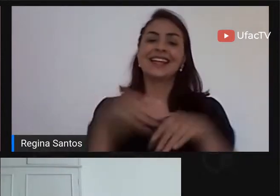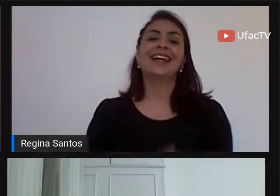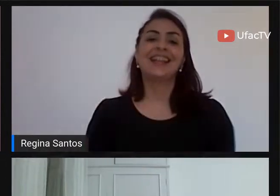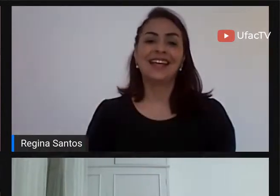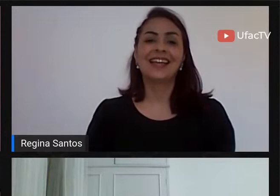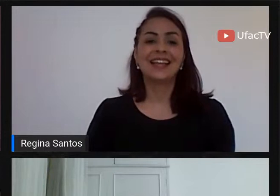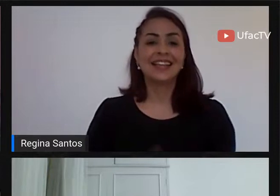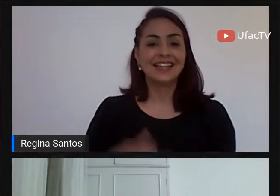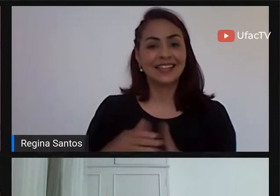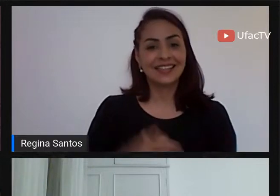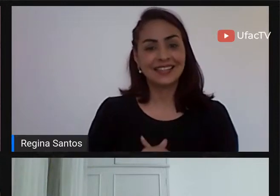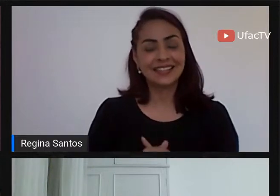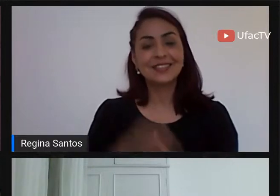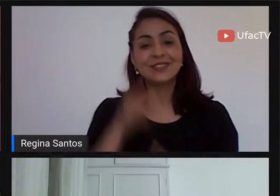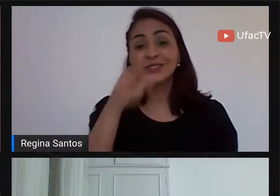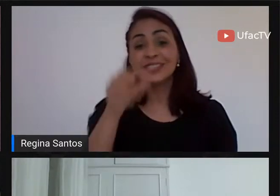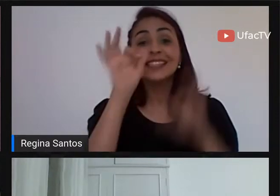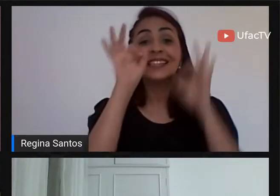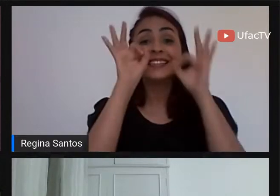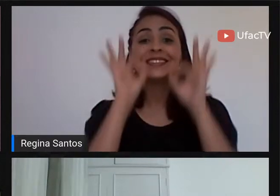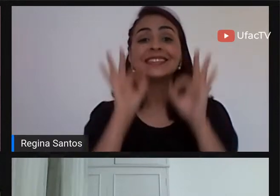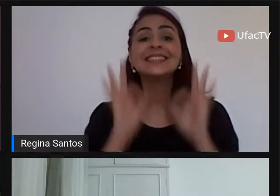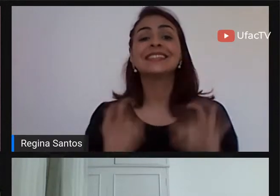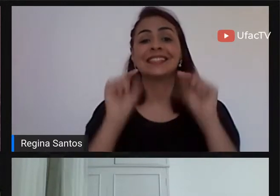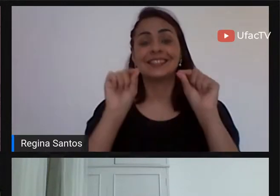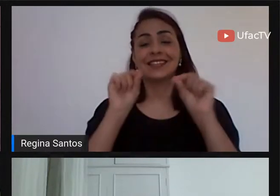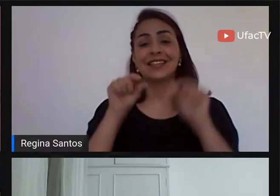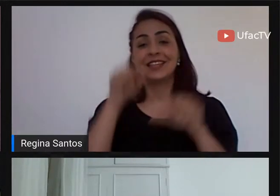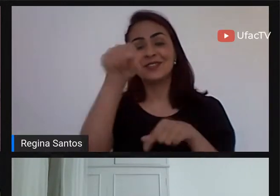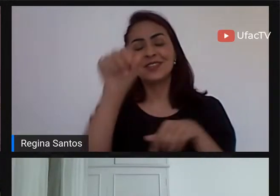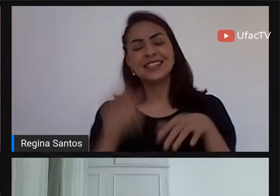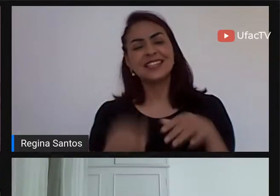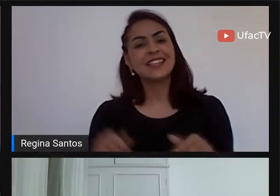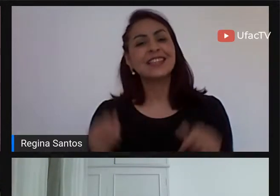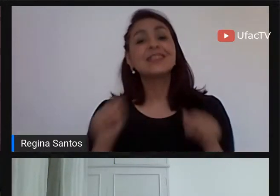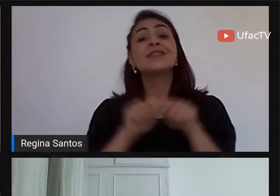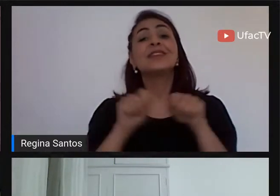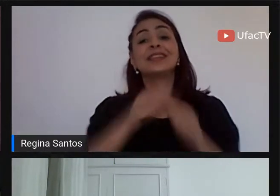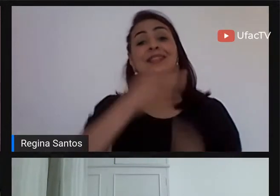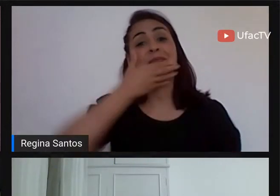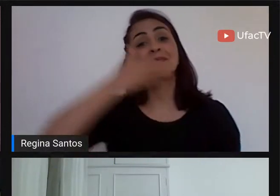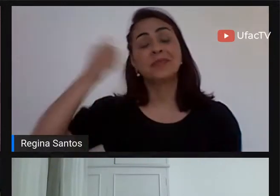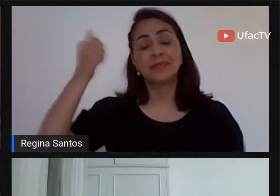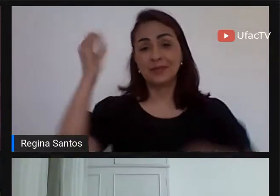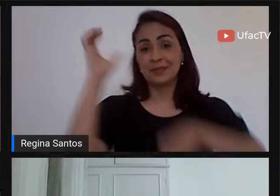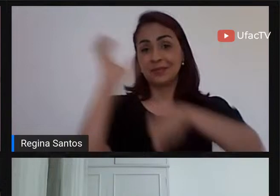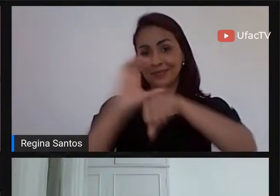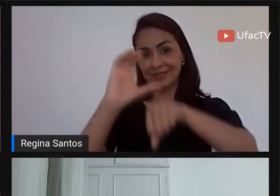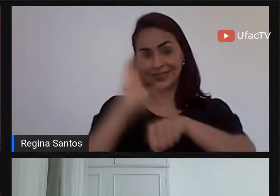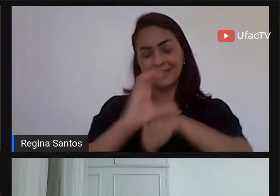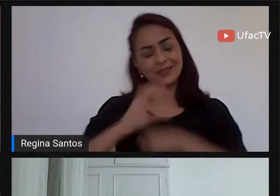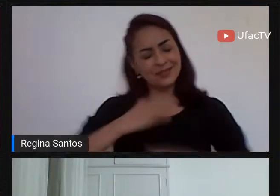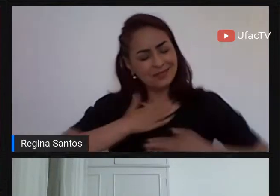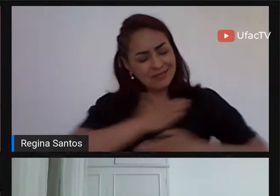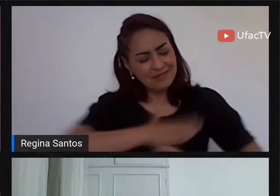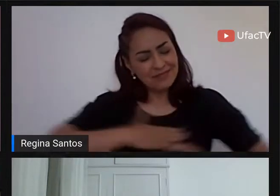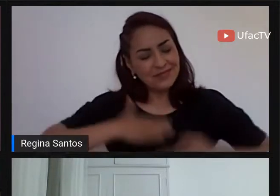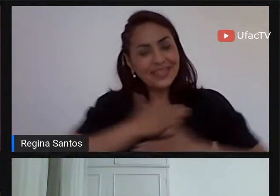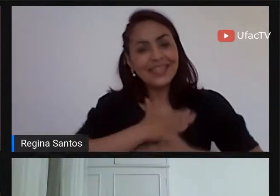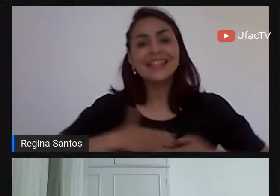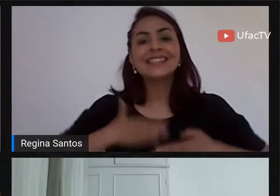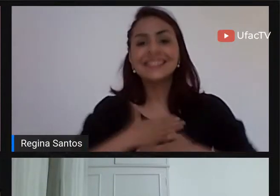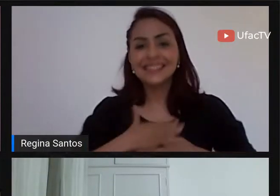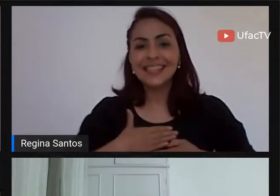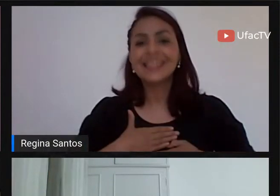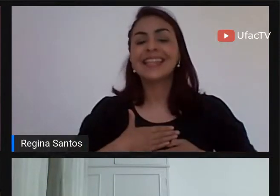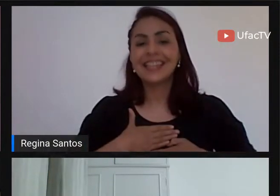na certeza que a senhora fez o melhor pelo curso, pelo UPAG, por todos nós, prazer estar aqui com a sua ex-bolsista e